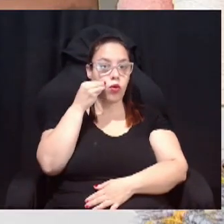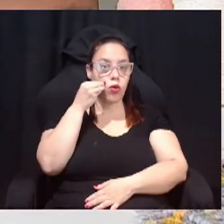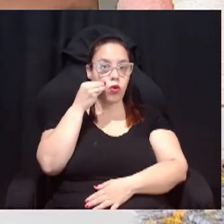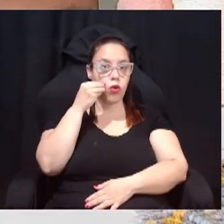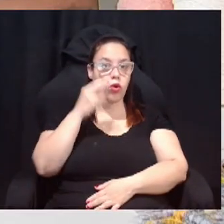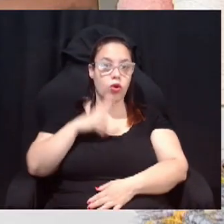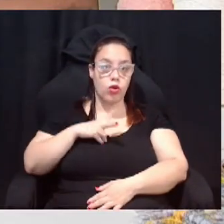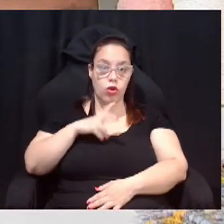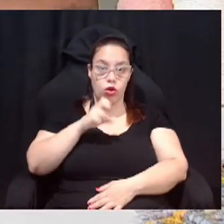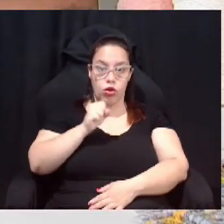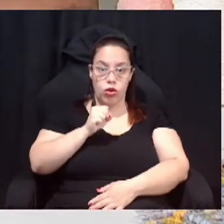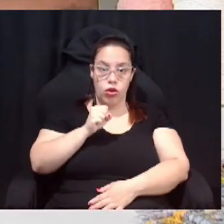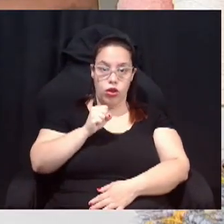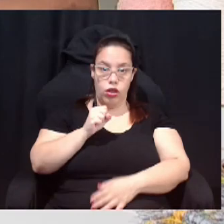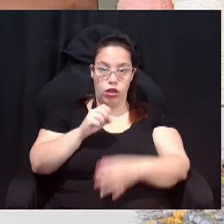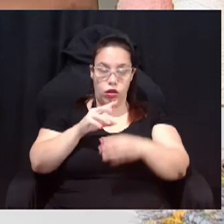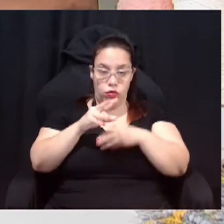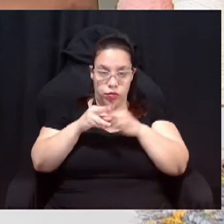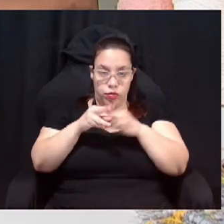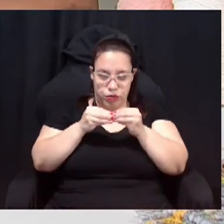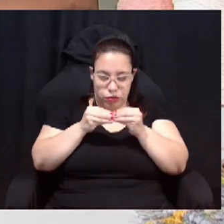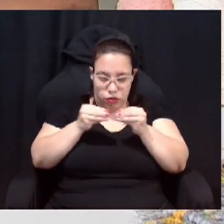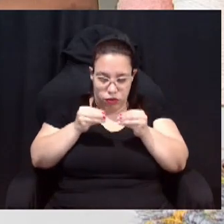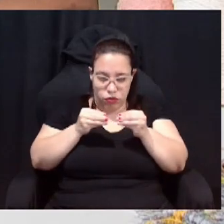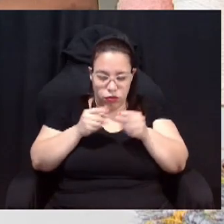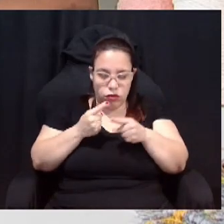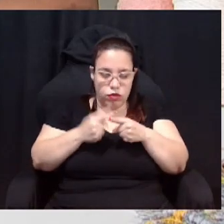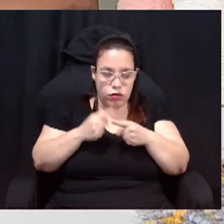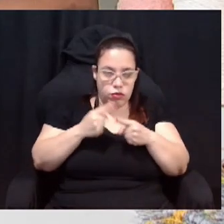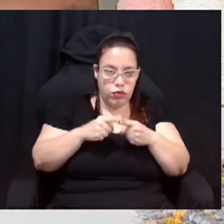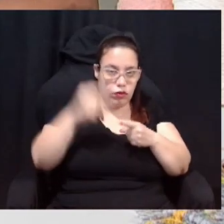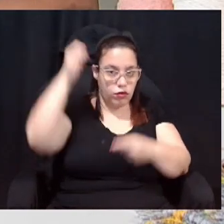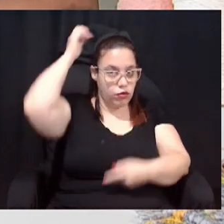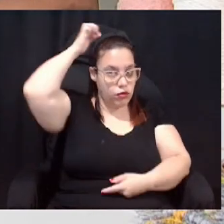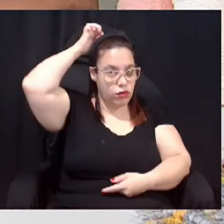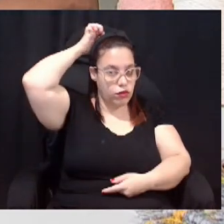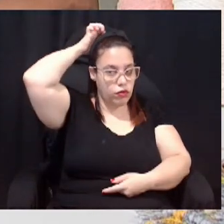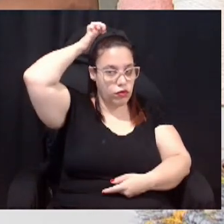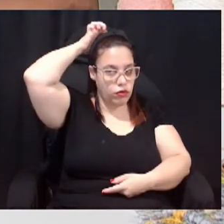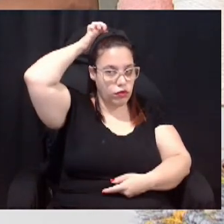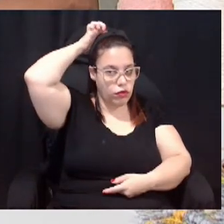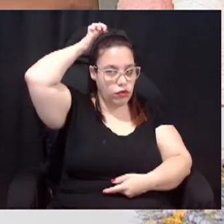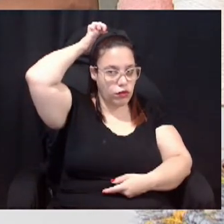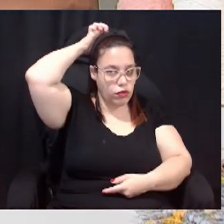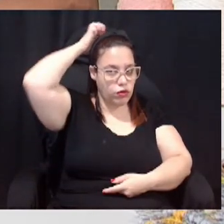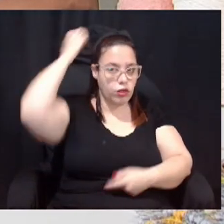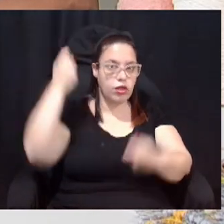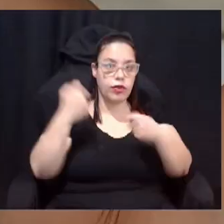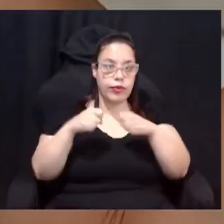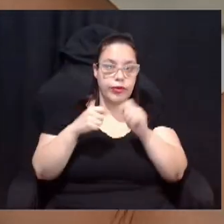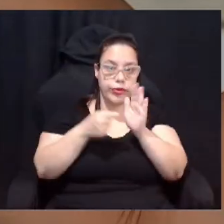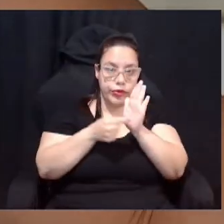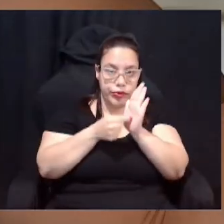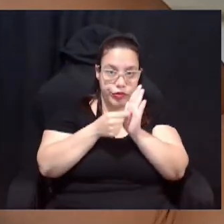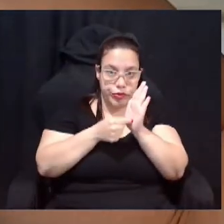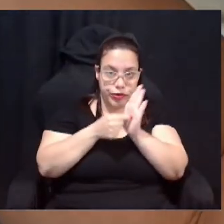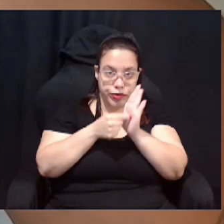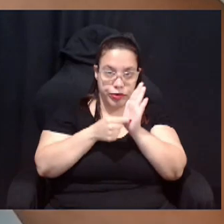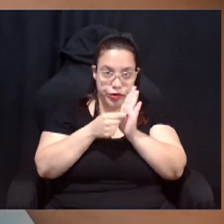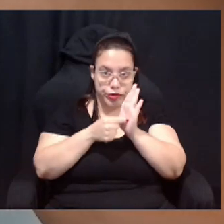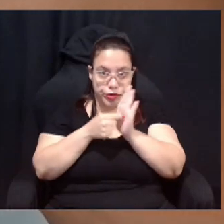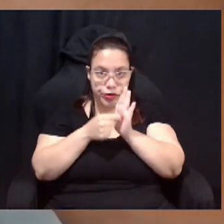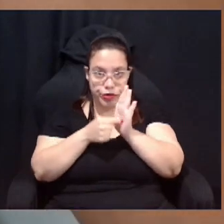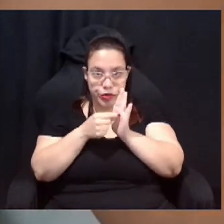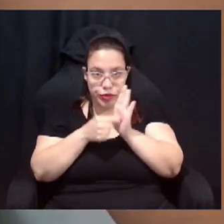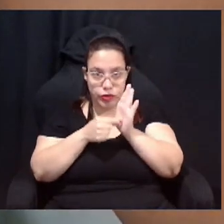não tão fechado. Tá. Porque a gente vai precisar que essa cordinha aqui, esse laço que formou aqui